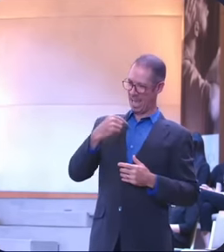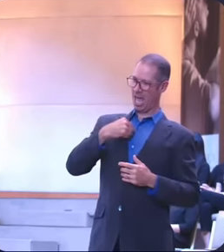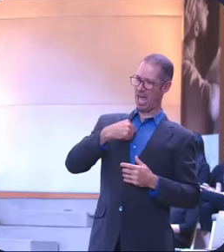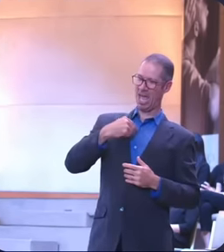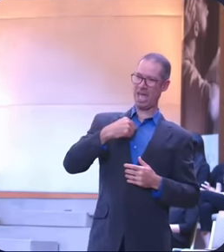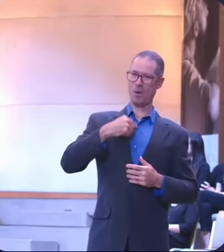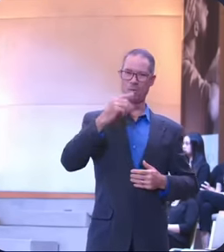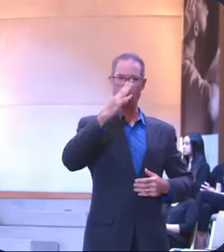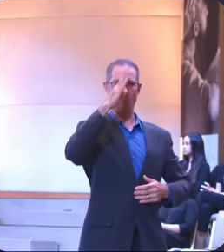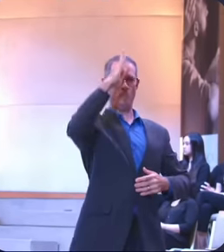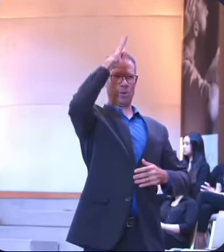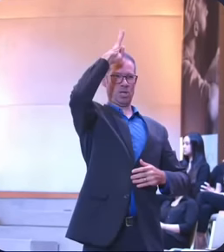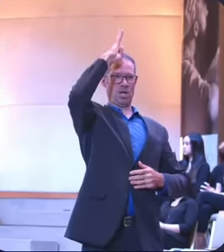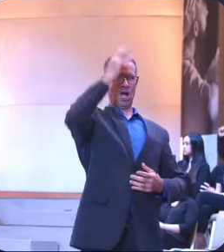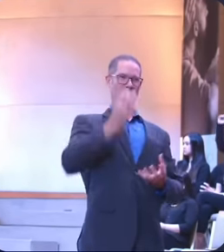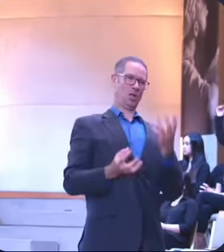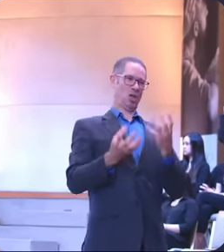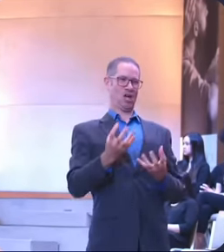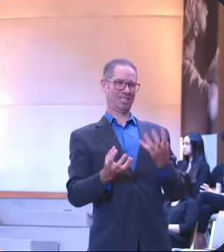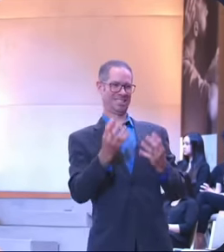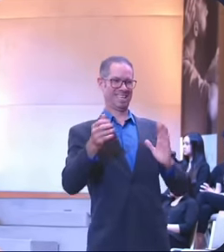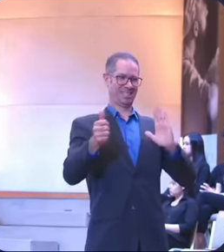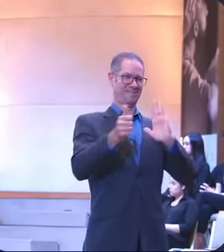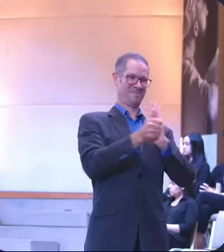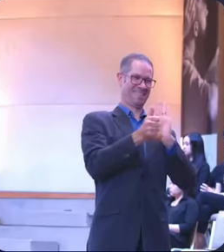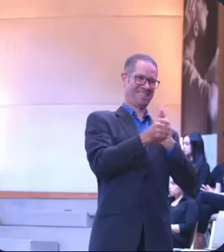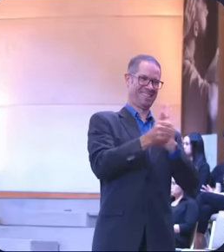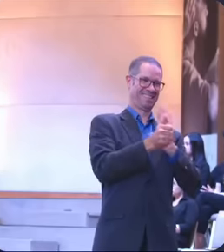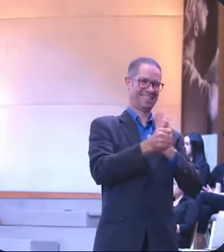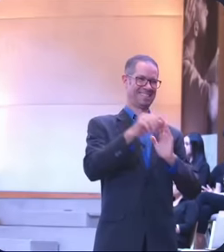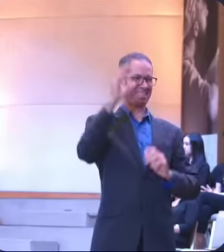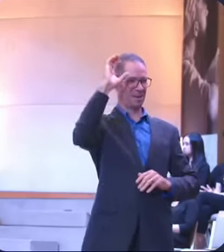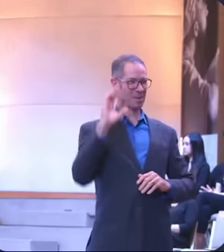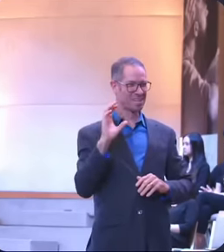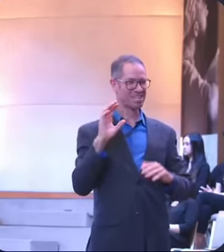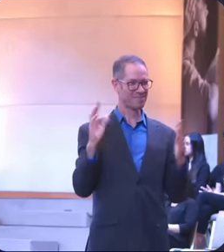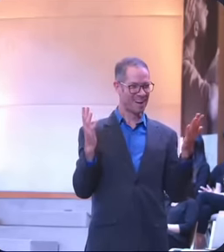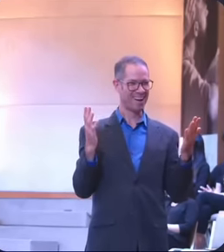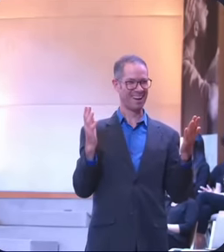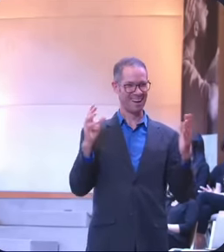brigada de incêndio da primeira igreja batista de Curitiba. É.